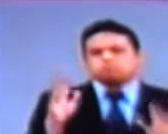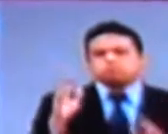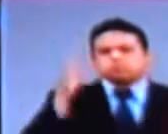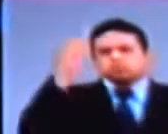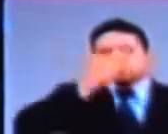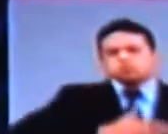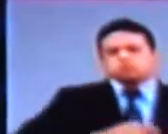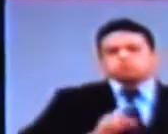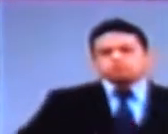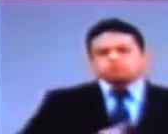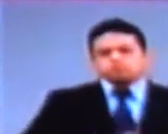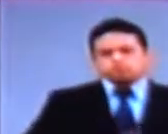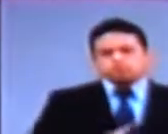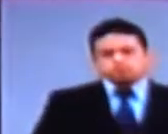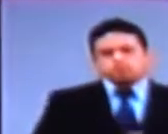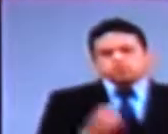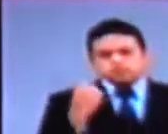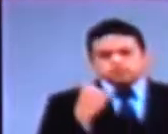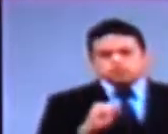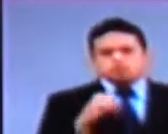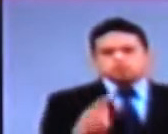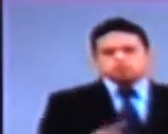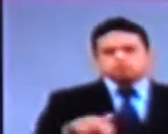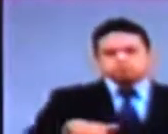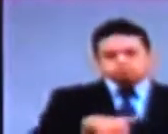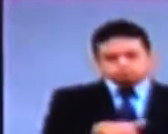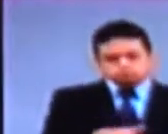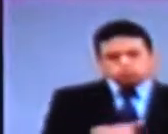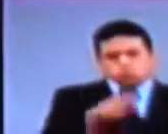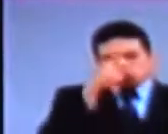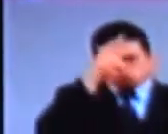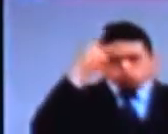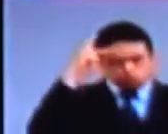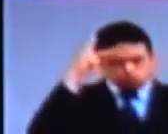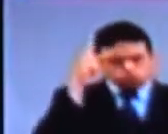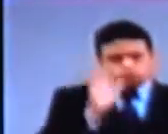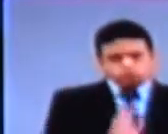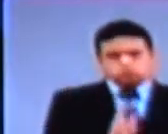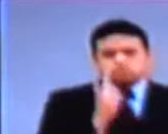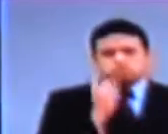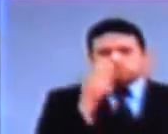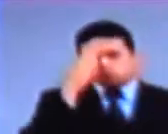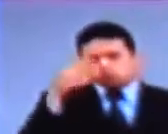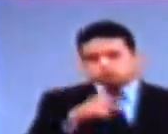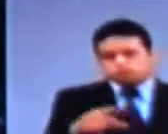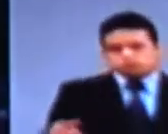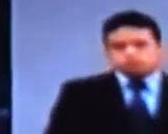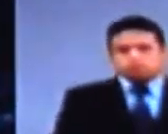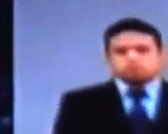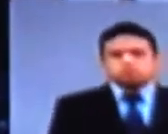honesto, mais verdadeiro para defender nesta tribuna o povo do Estado do Ceará. Muito obrigado, senhor presidente.